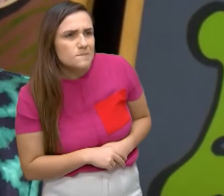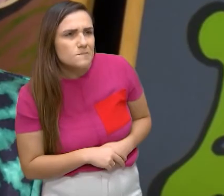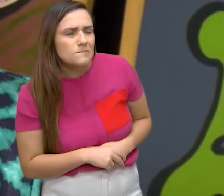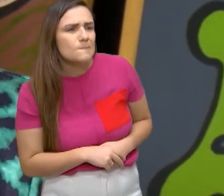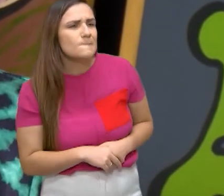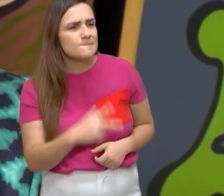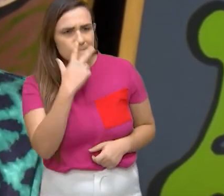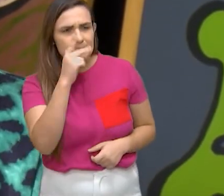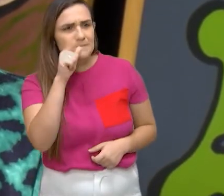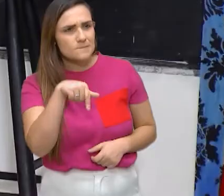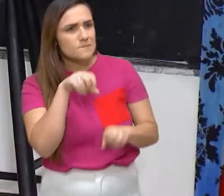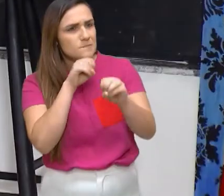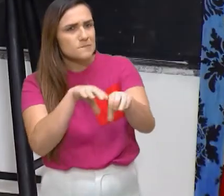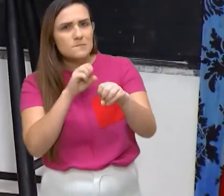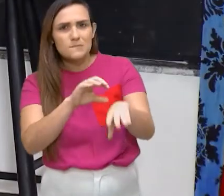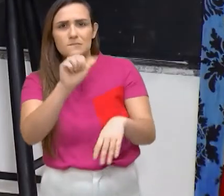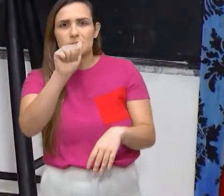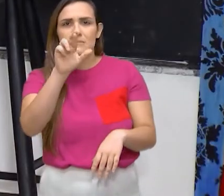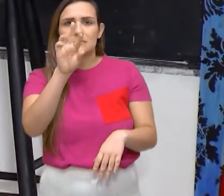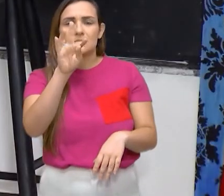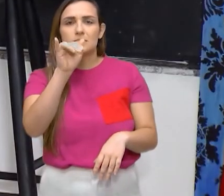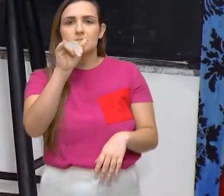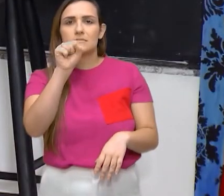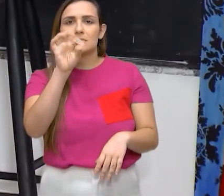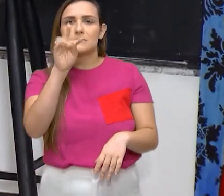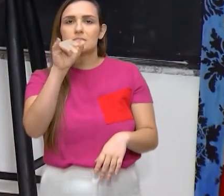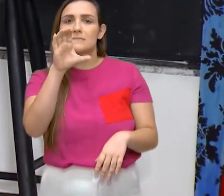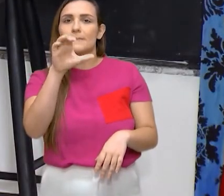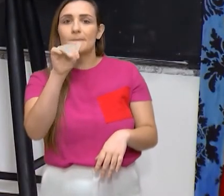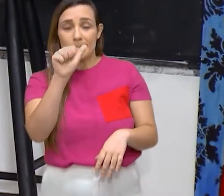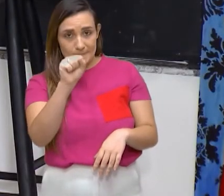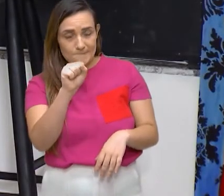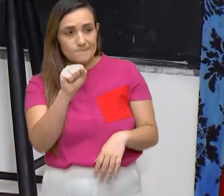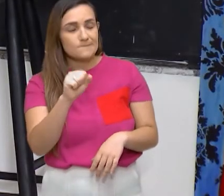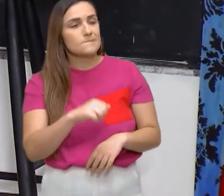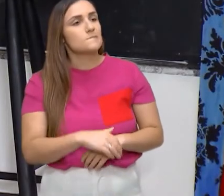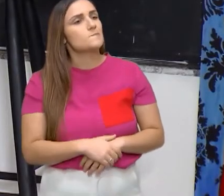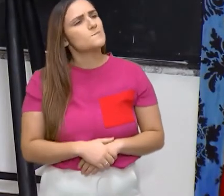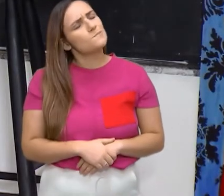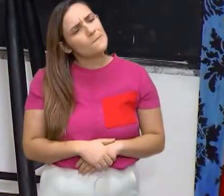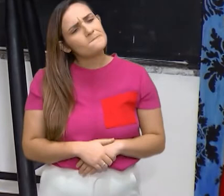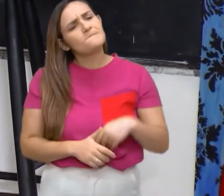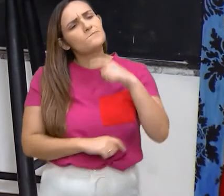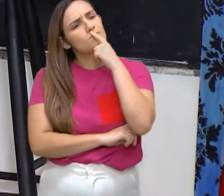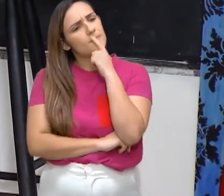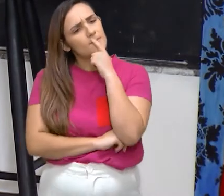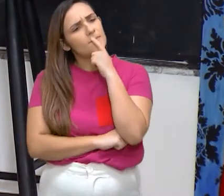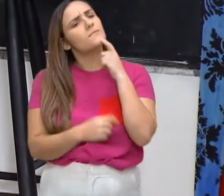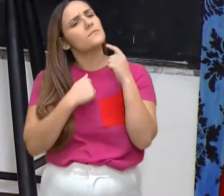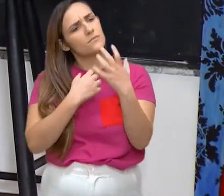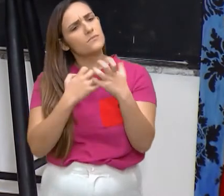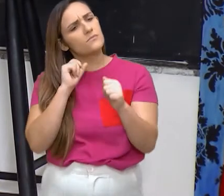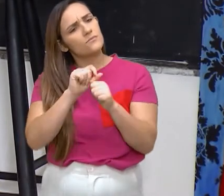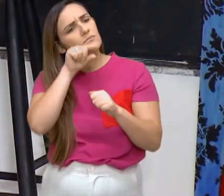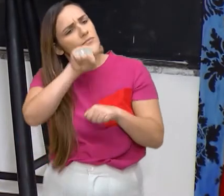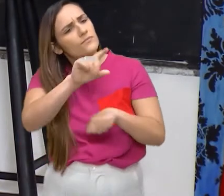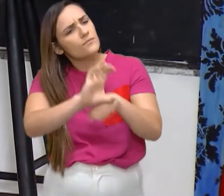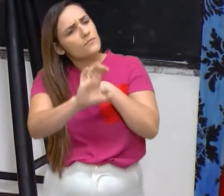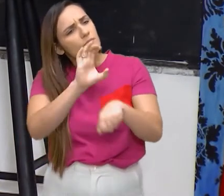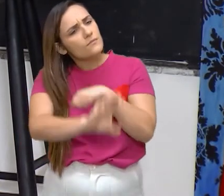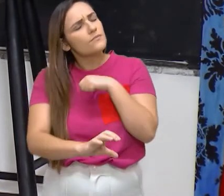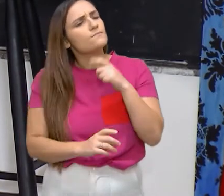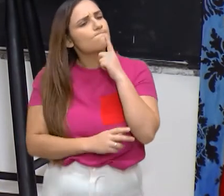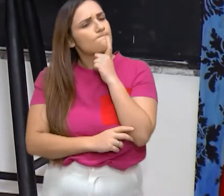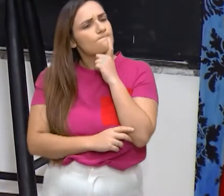do Estado, lá vi curso de educação, na época era curso de educação artística, né? Hoje é de artes visuais. E aí eu